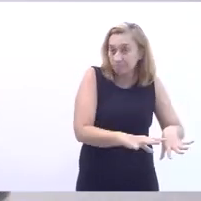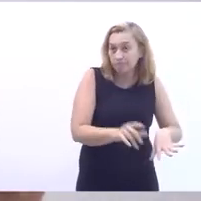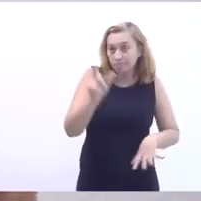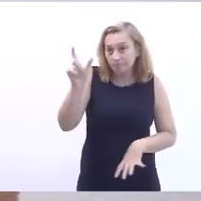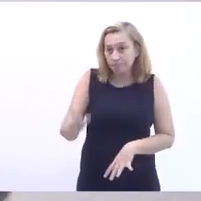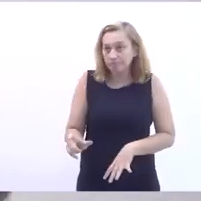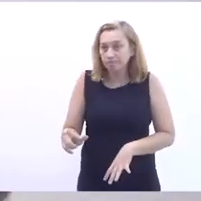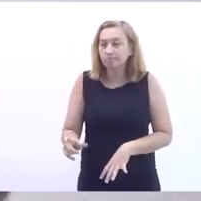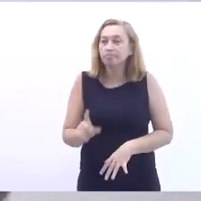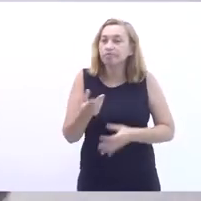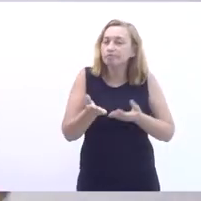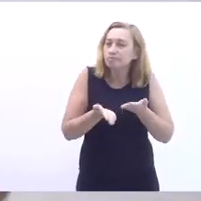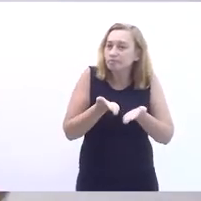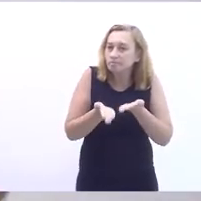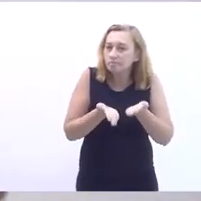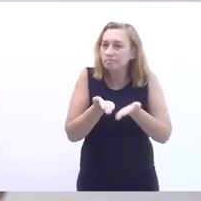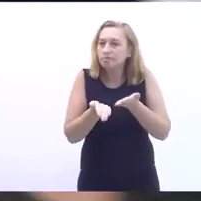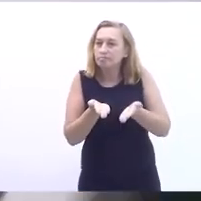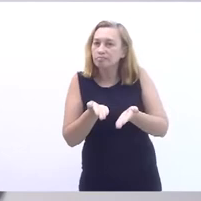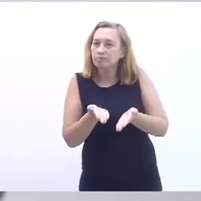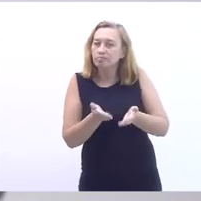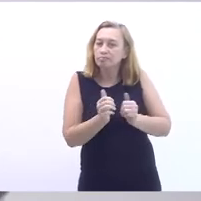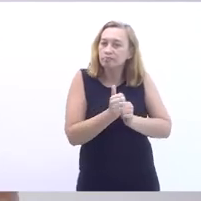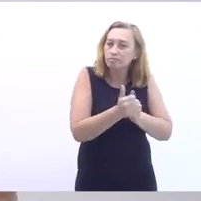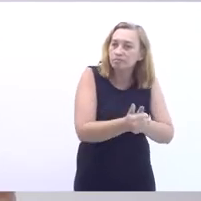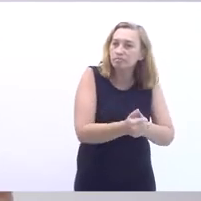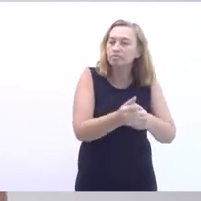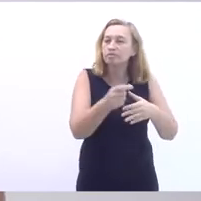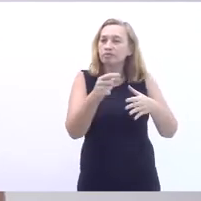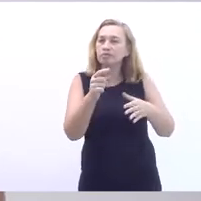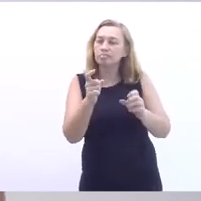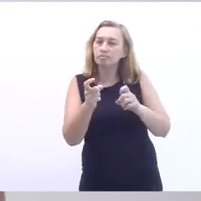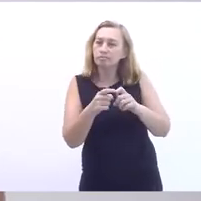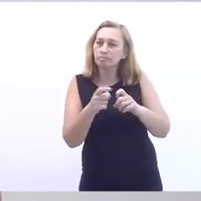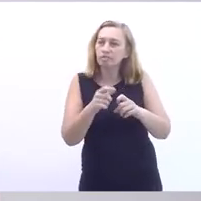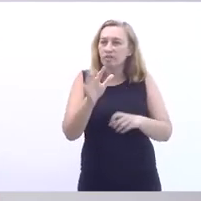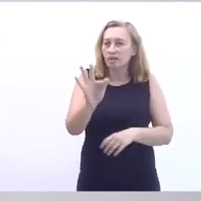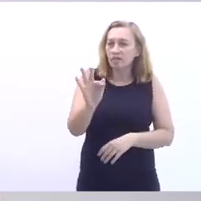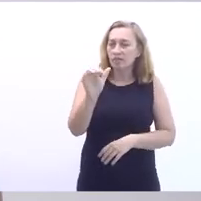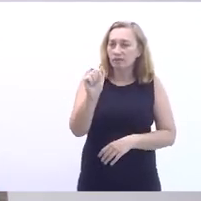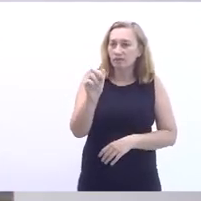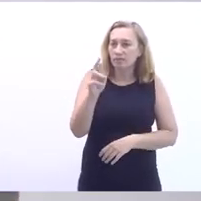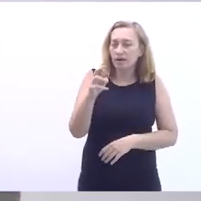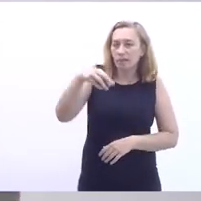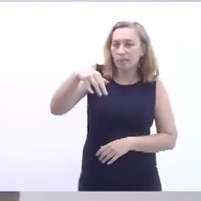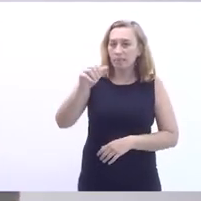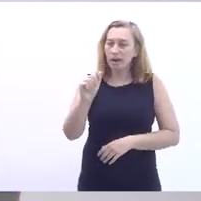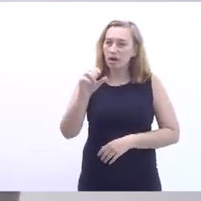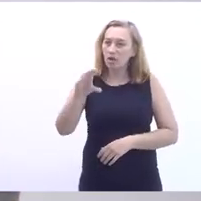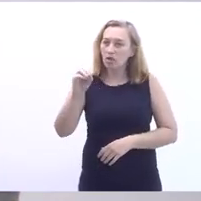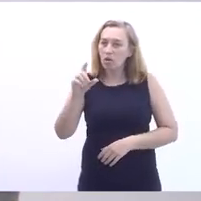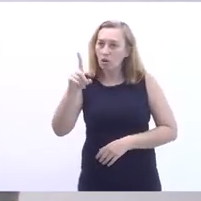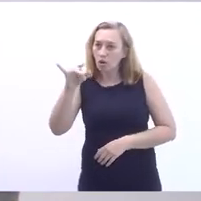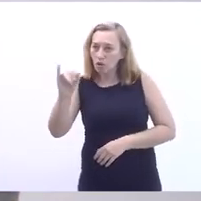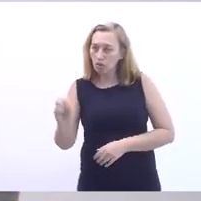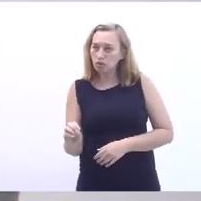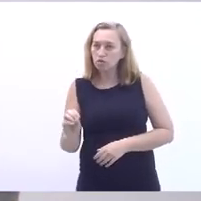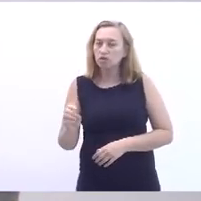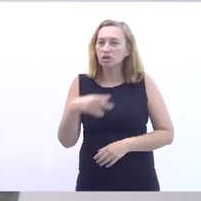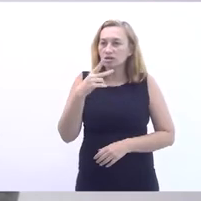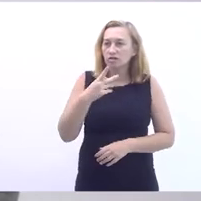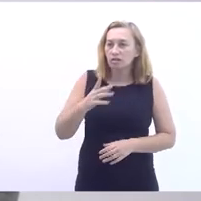é acertar dosagem fazer um acompanhamento médico farmacológico e assim quando a gente fala numa